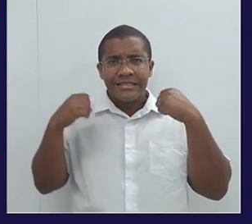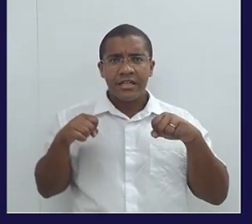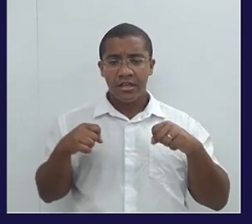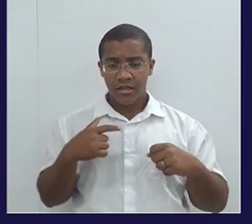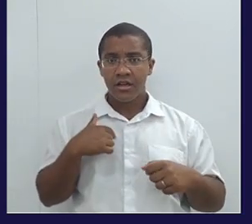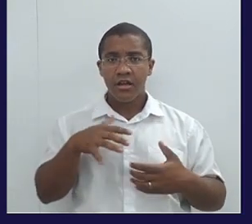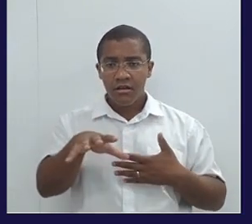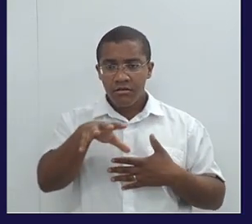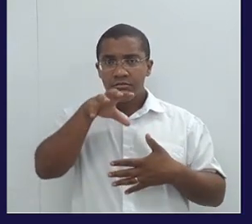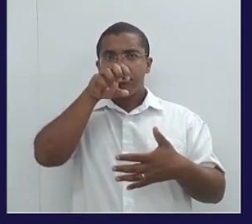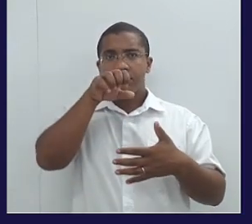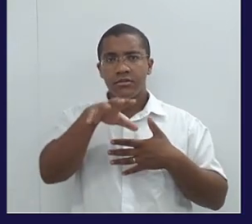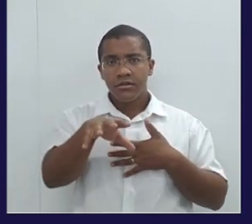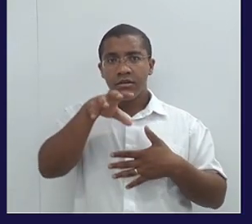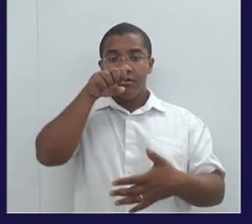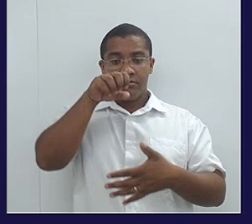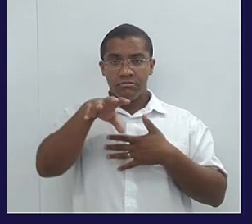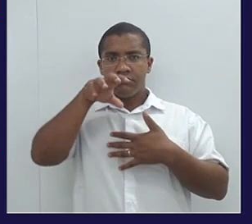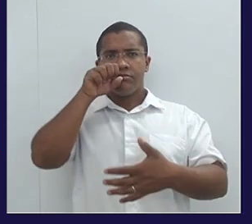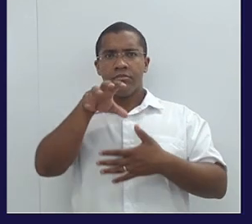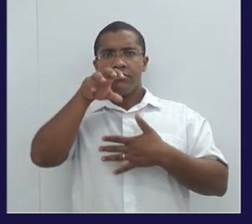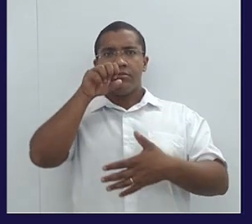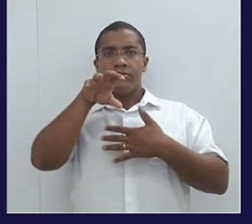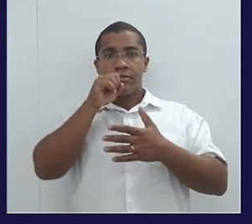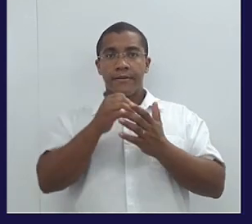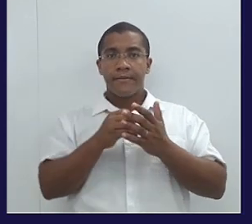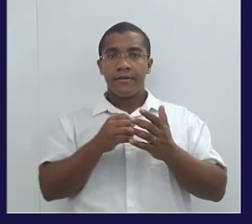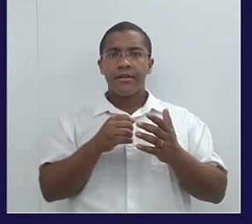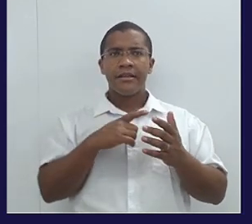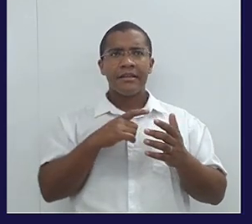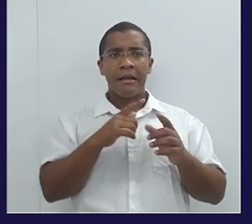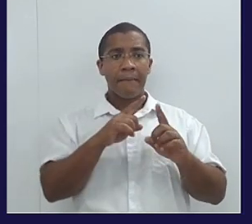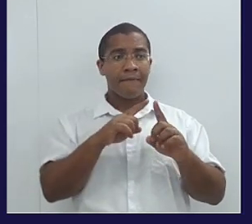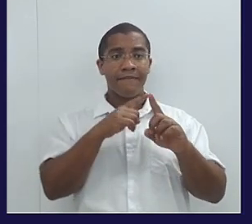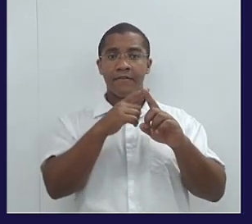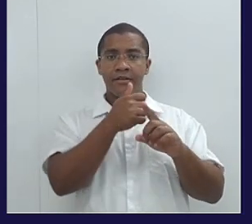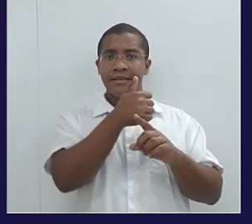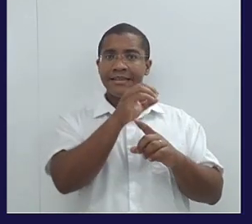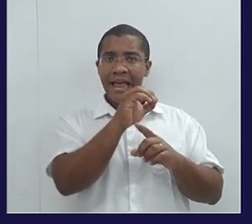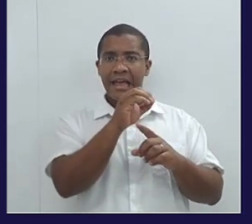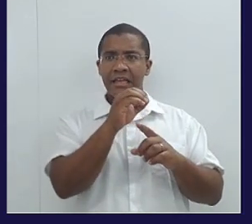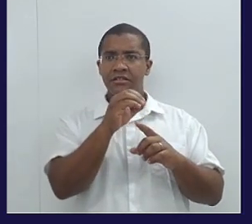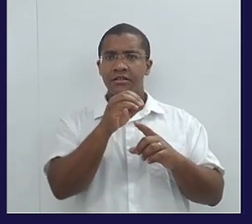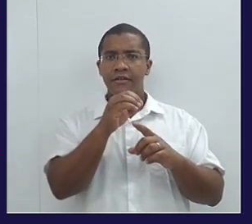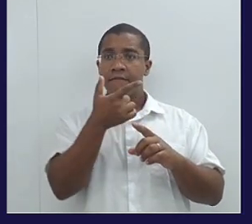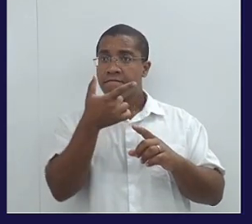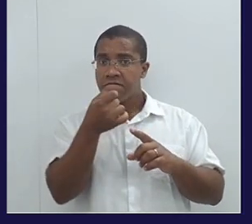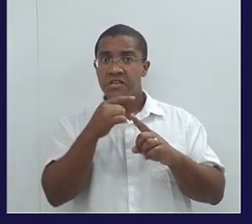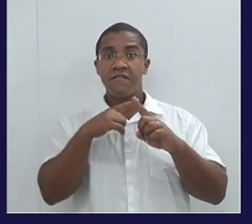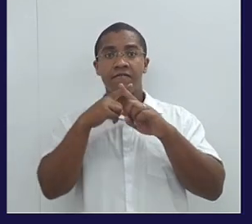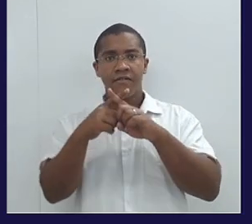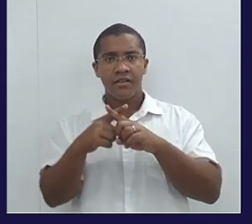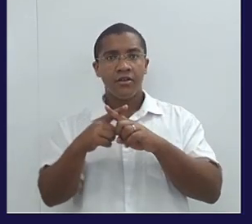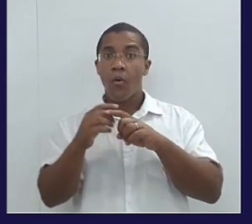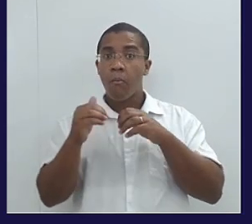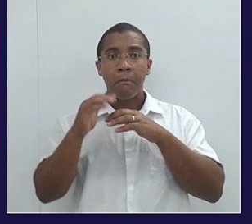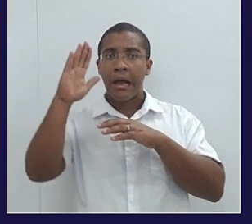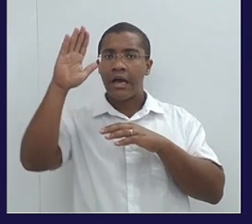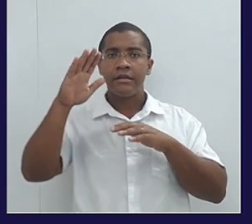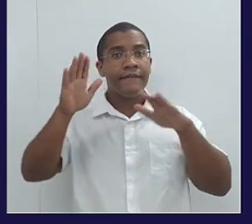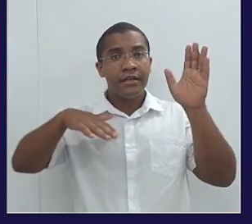pesado, o consumo de oxigênio ele vai aumentar de 10 a 20 vezes, ou até mais. Isso daí